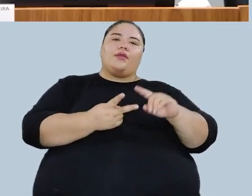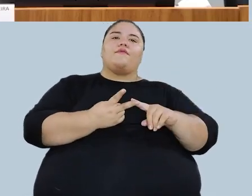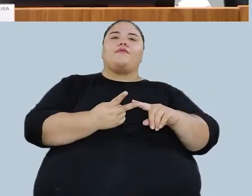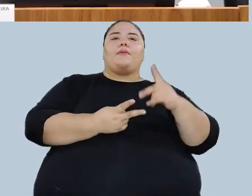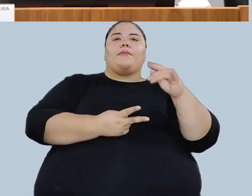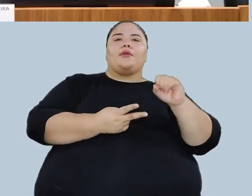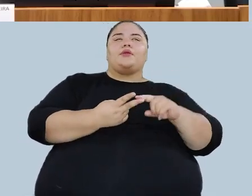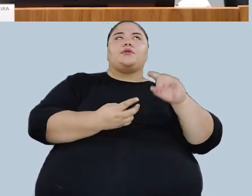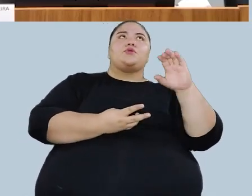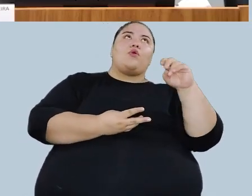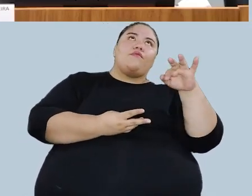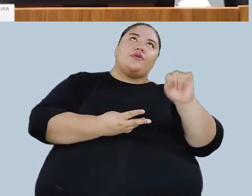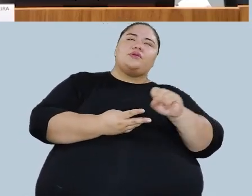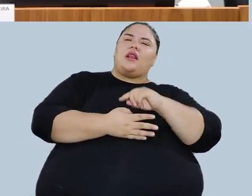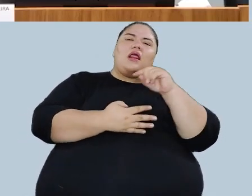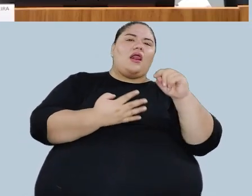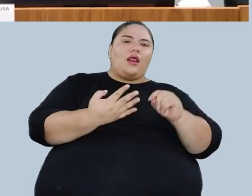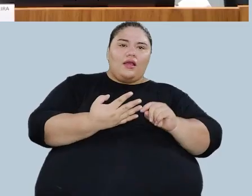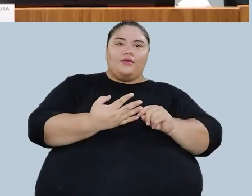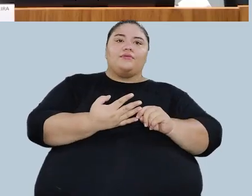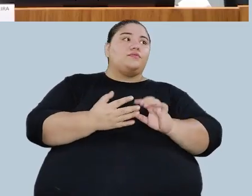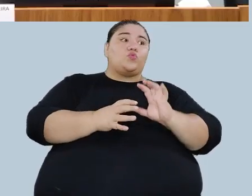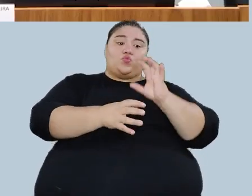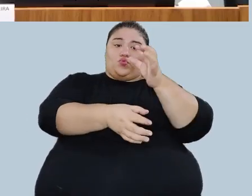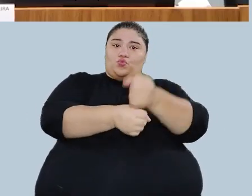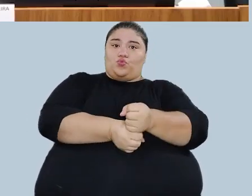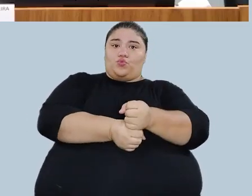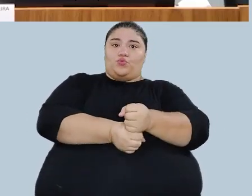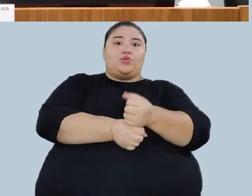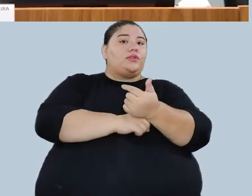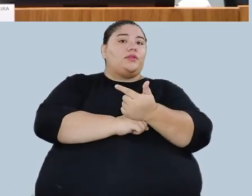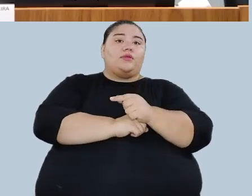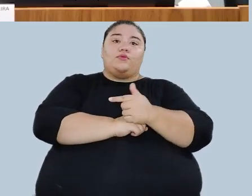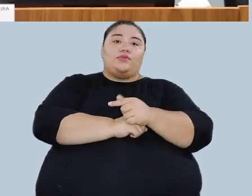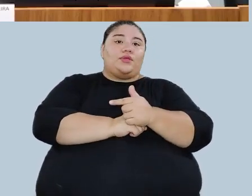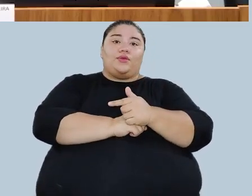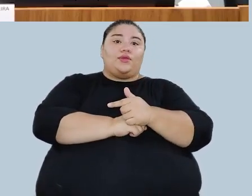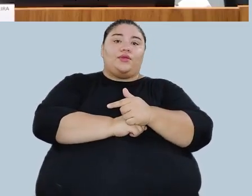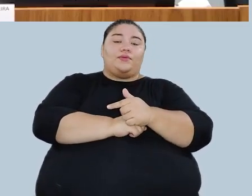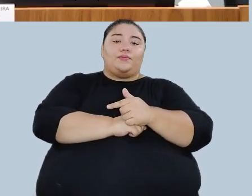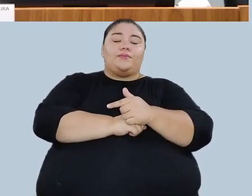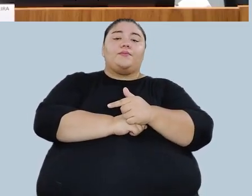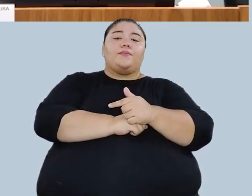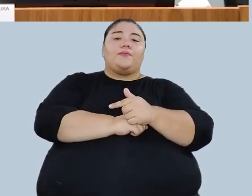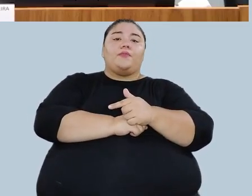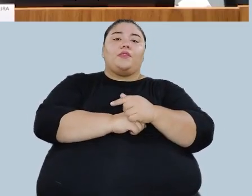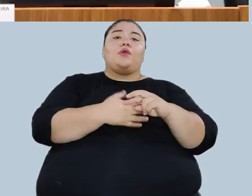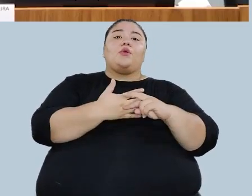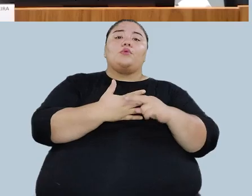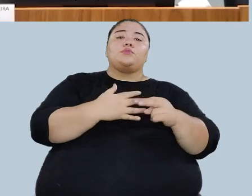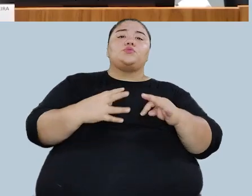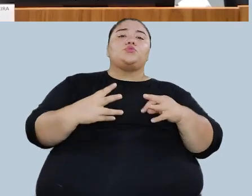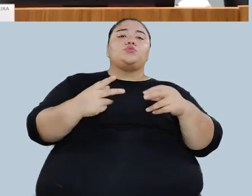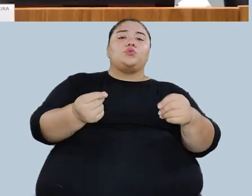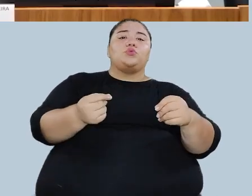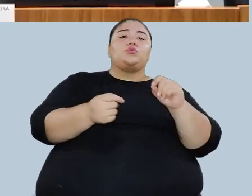PIS/COFINS e etc. Isso não é cumulativo, e como não é não está sob a não cumulatividade, consequentemente, todas